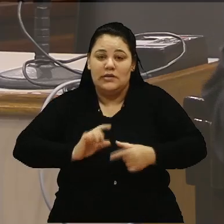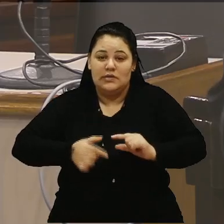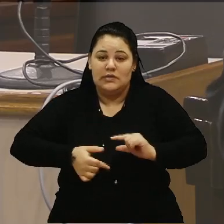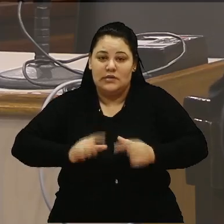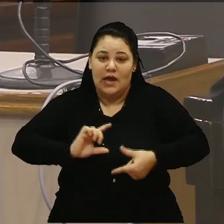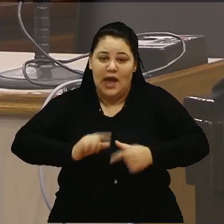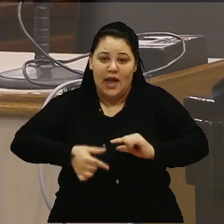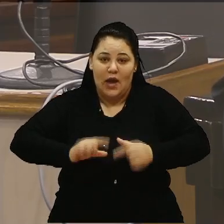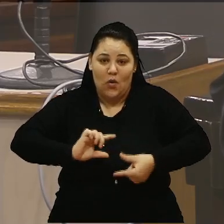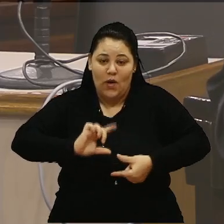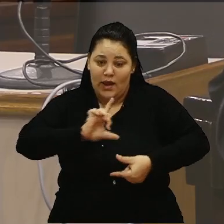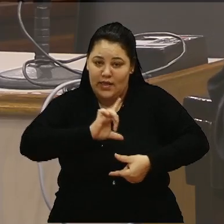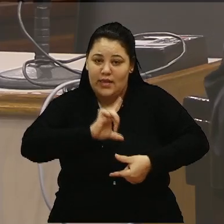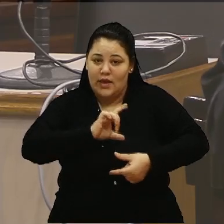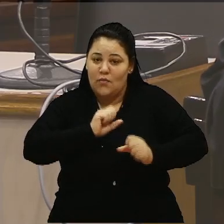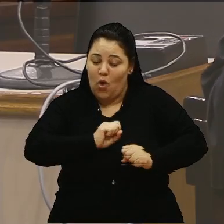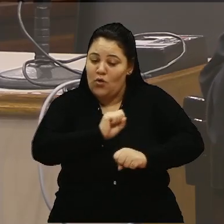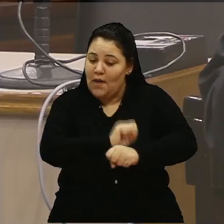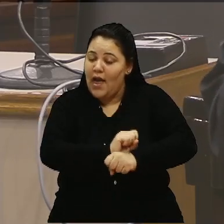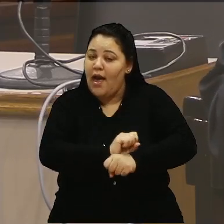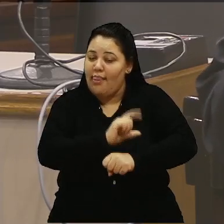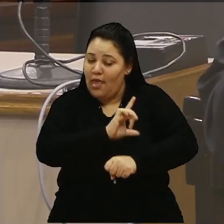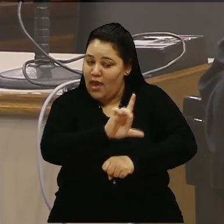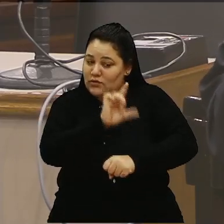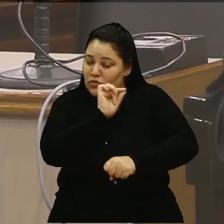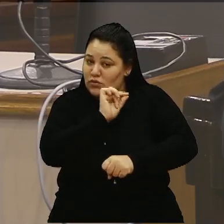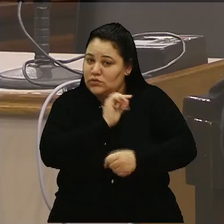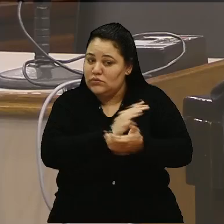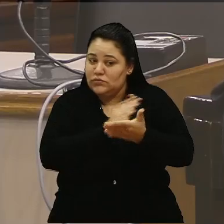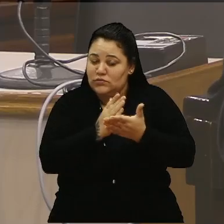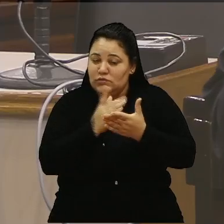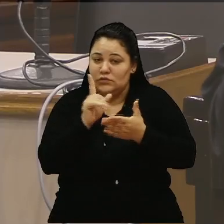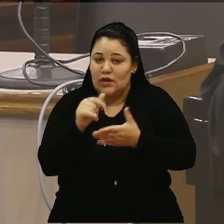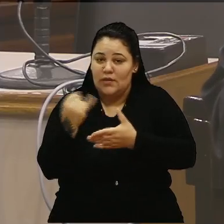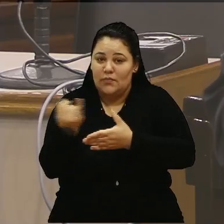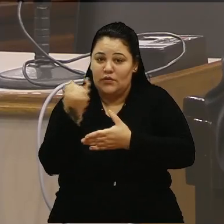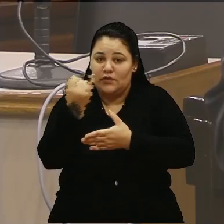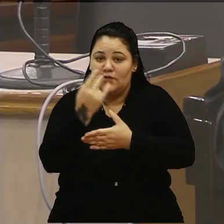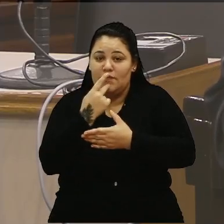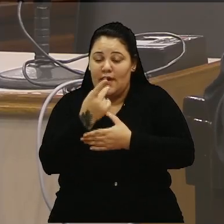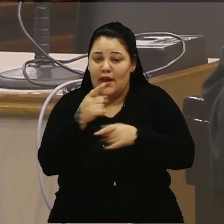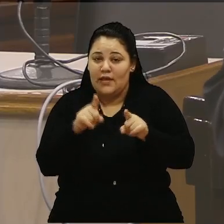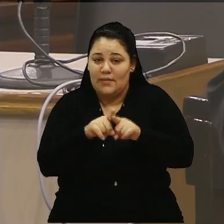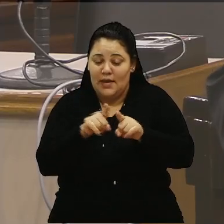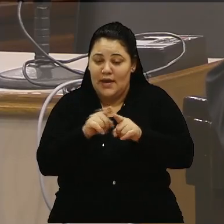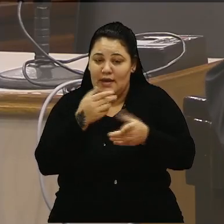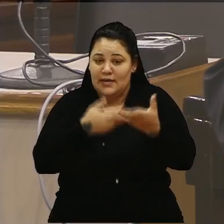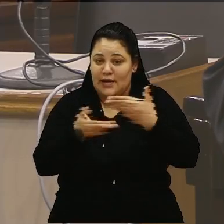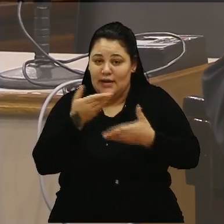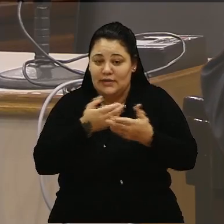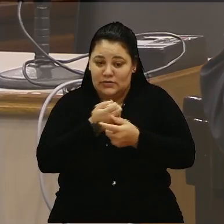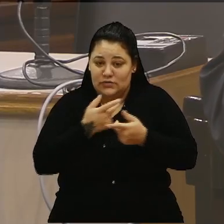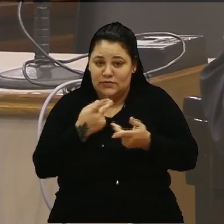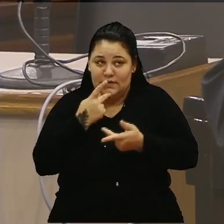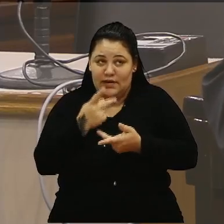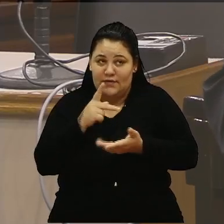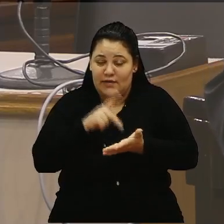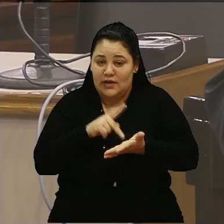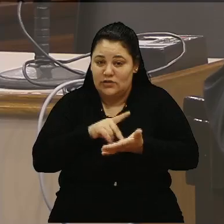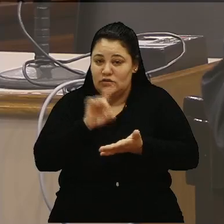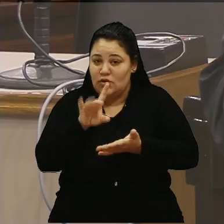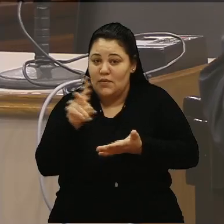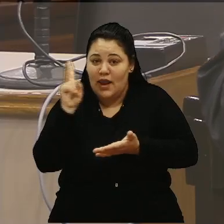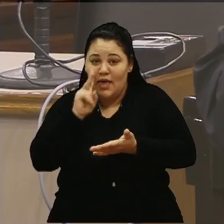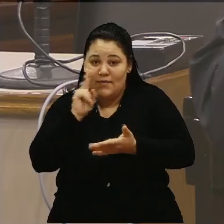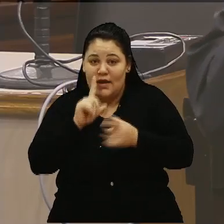se tem essa opção, e o início foi importante que se diga aqui, que se traga isso à tona também, só para